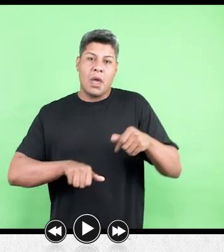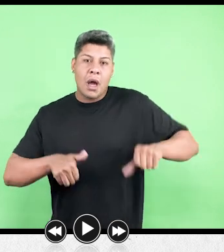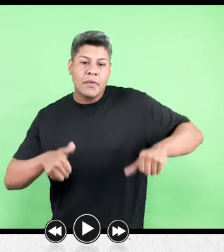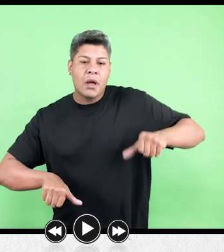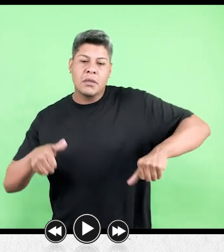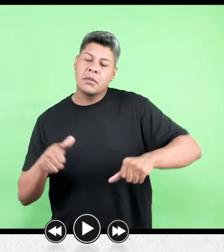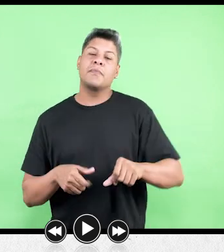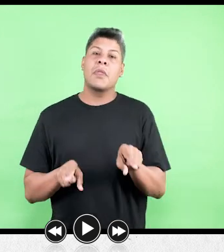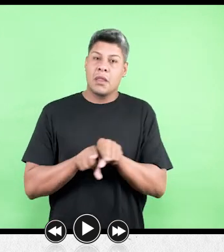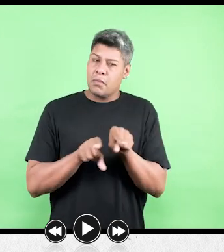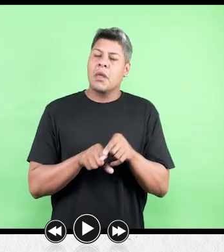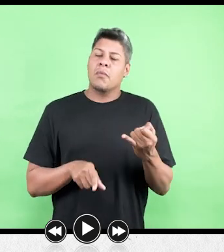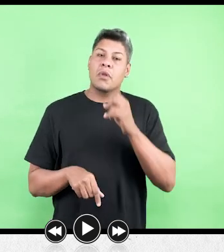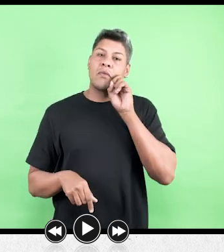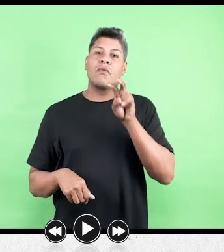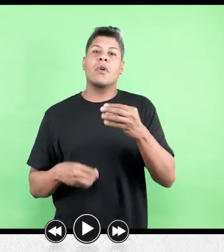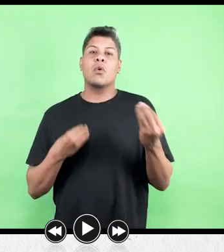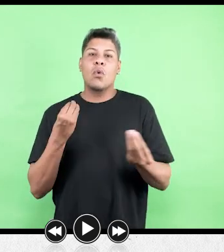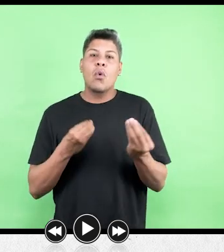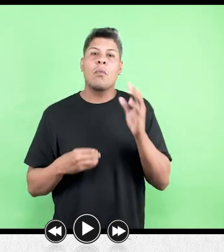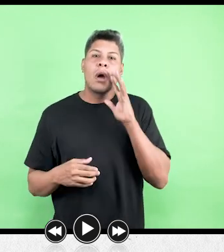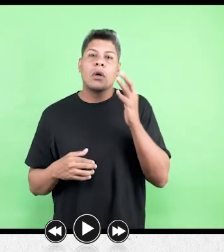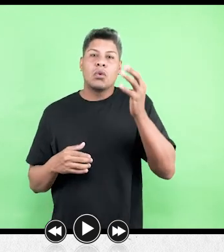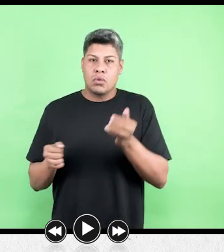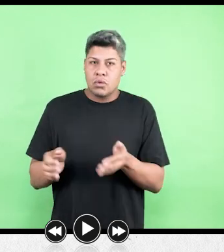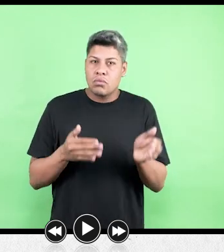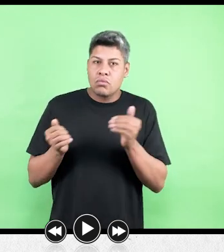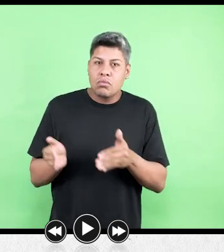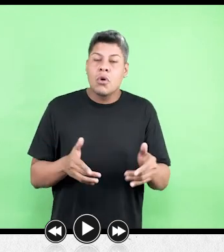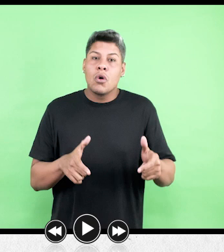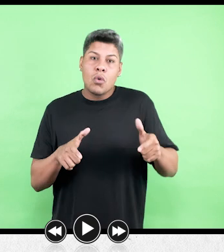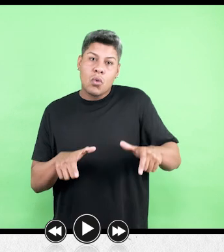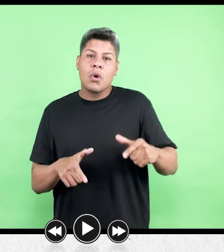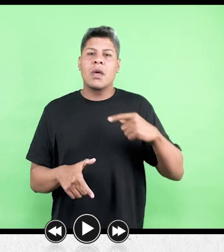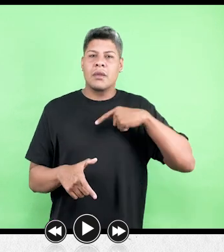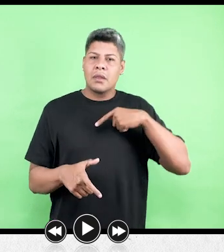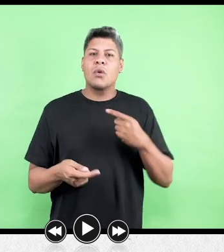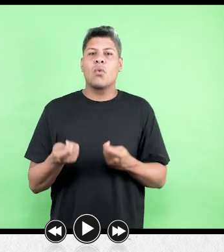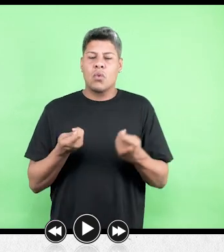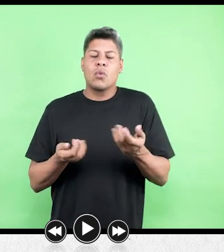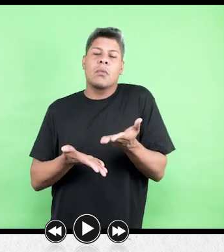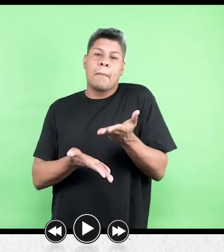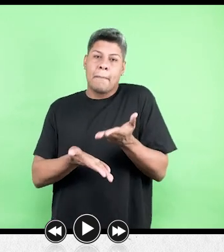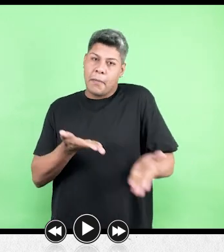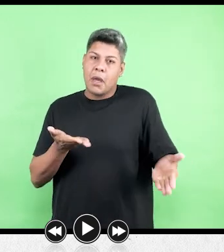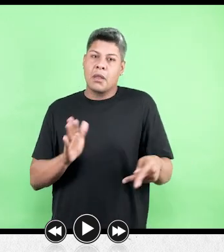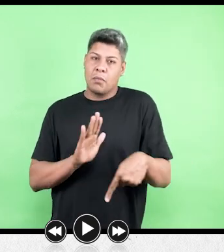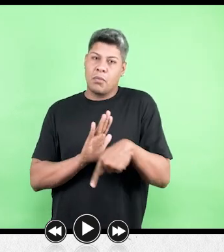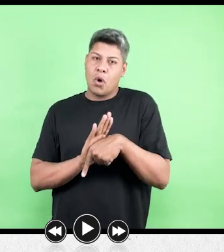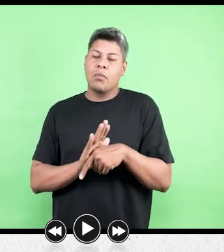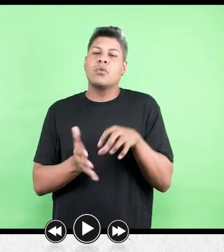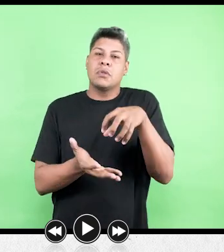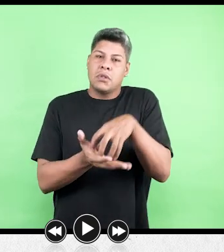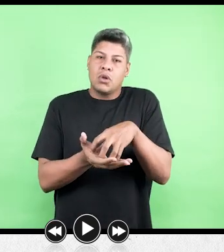gente verificar como que ocorre a operação e a manutenção dessas adutoras e se há um controle de perdas pelo prestador de